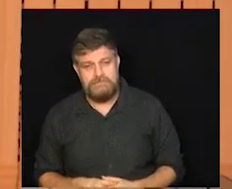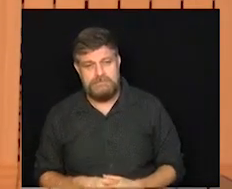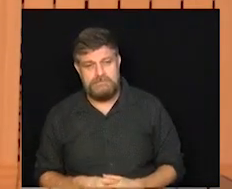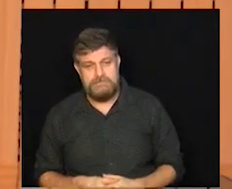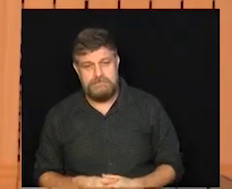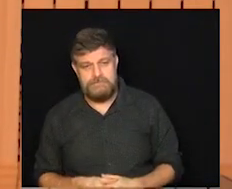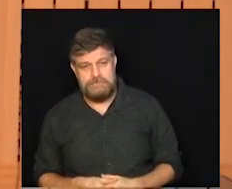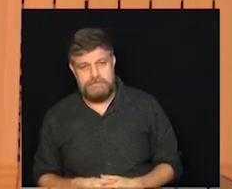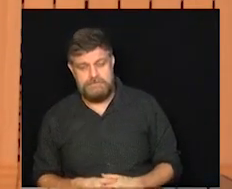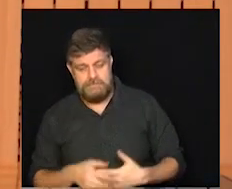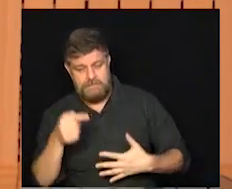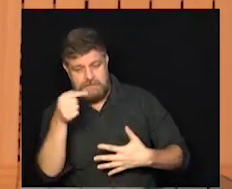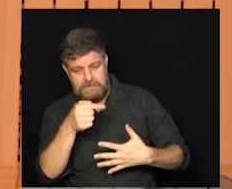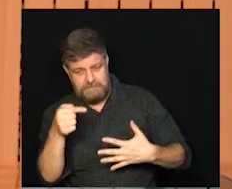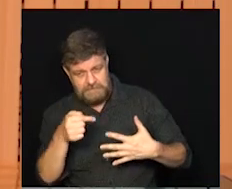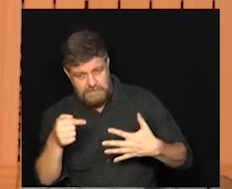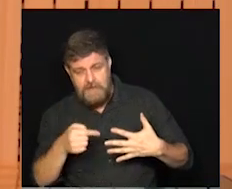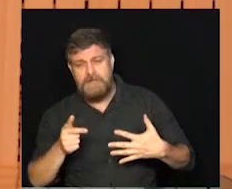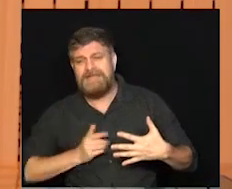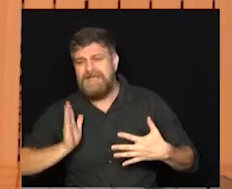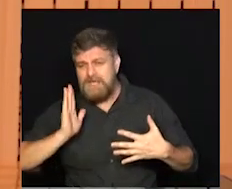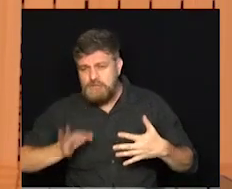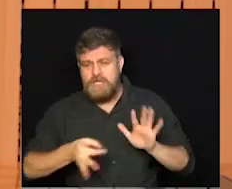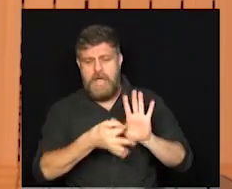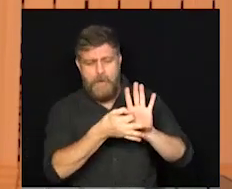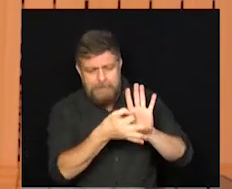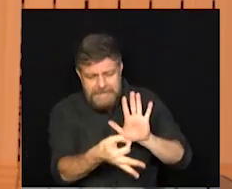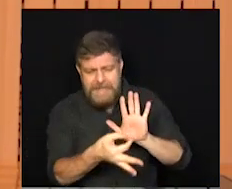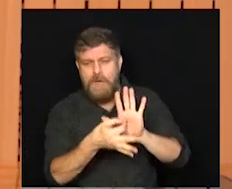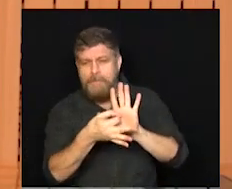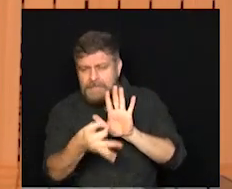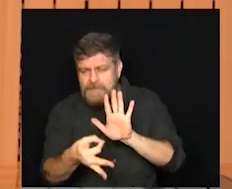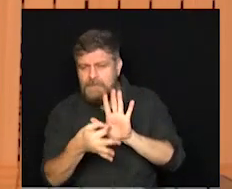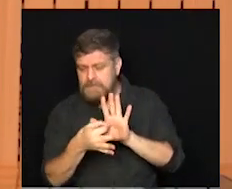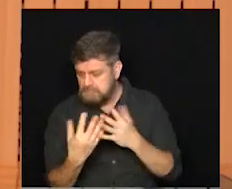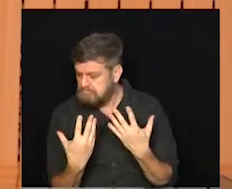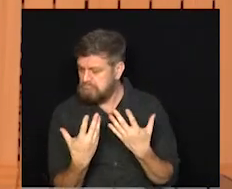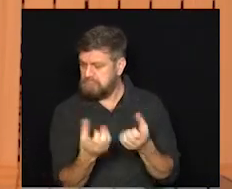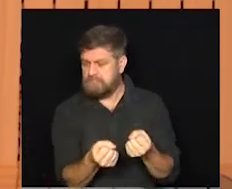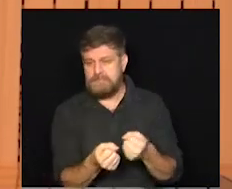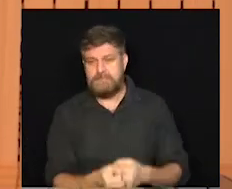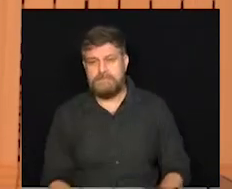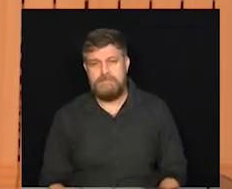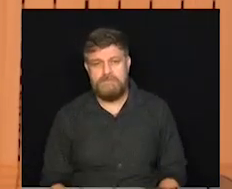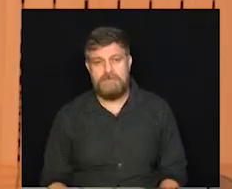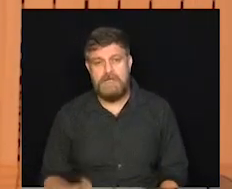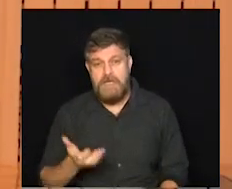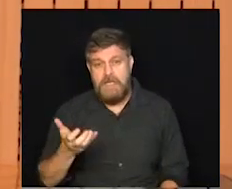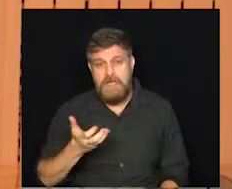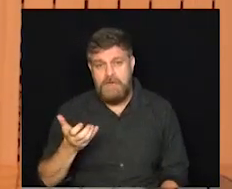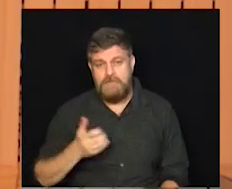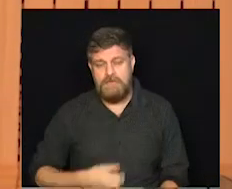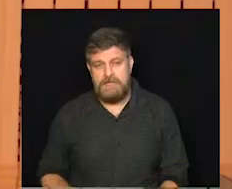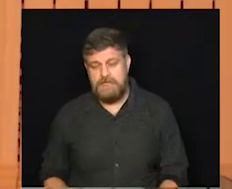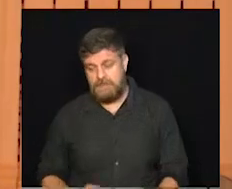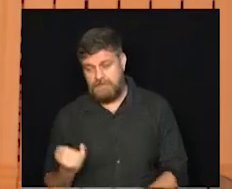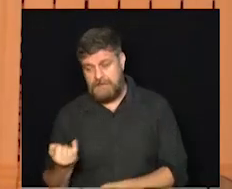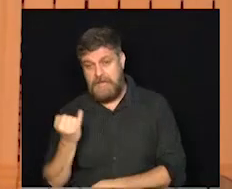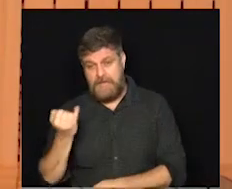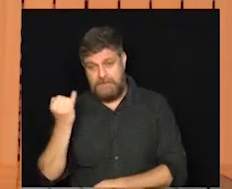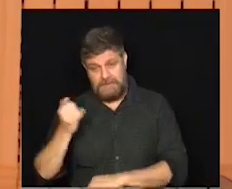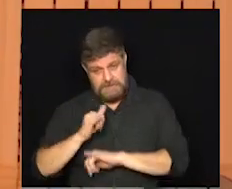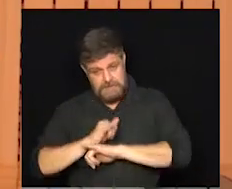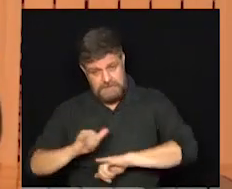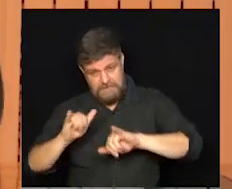apontando e acolhendo várias sugestões, eu só faço um destaque, ou 2 aqui importantes, e